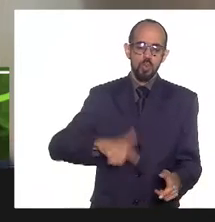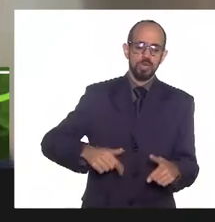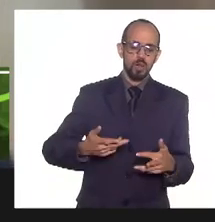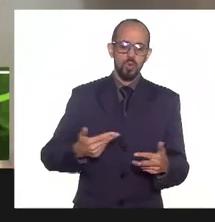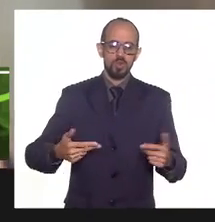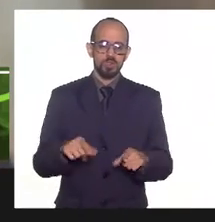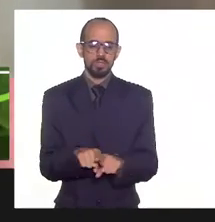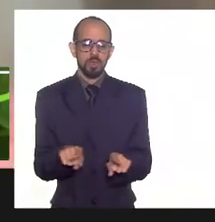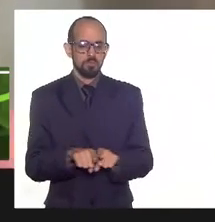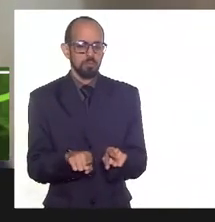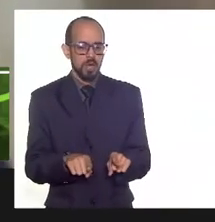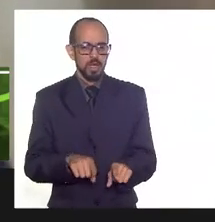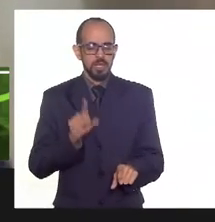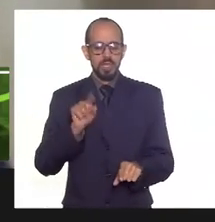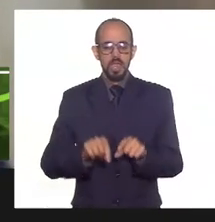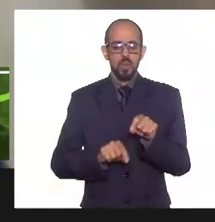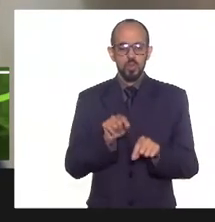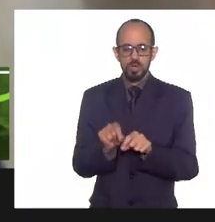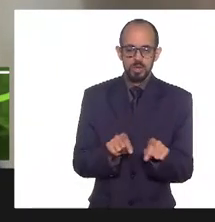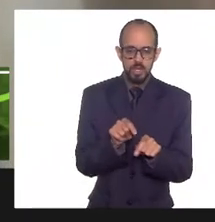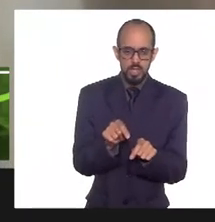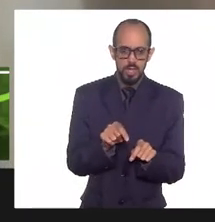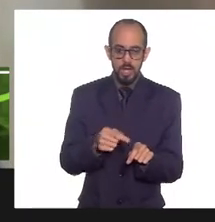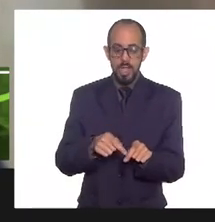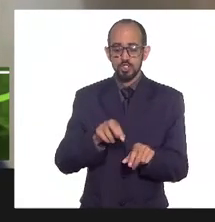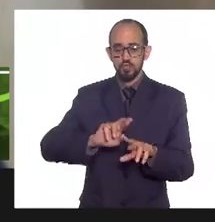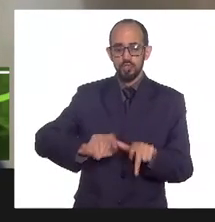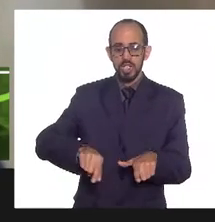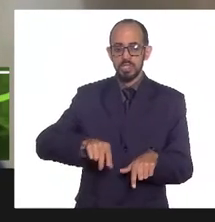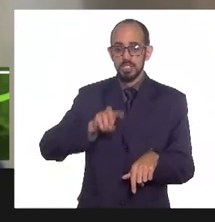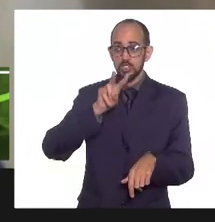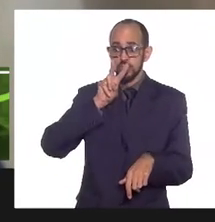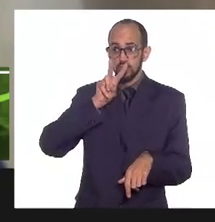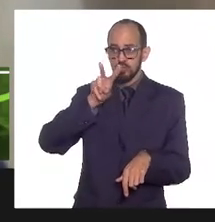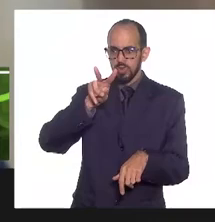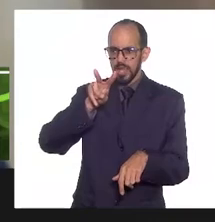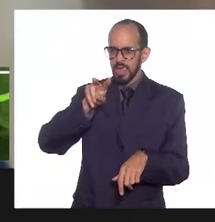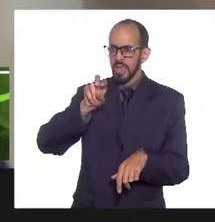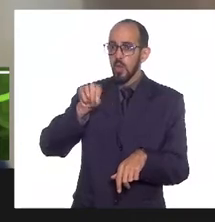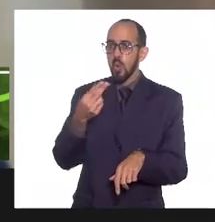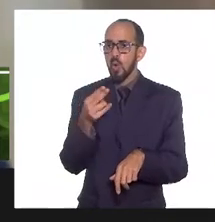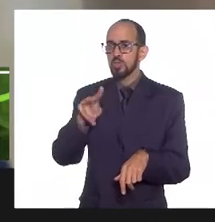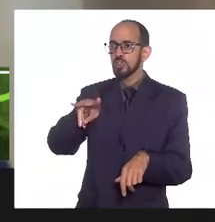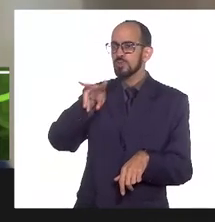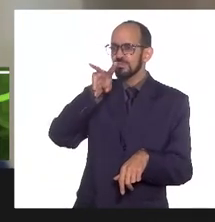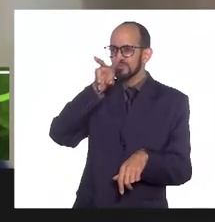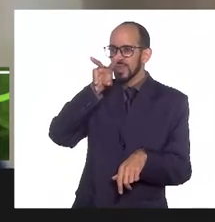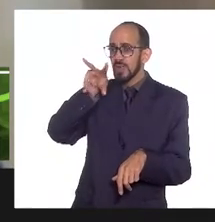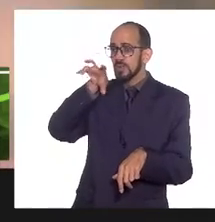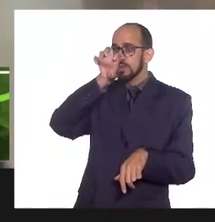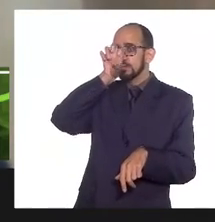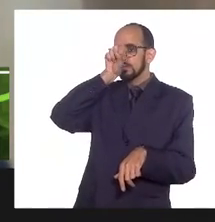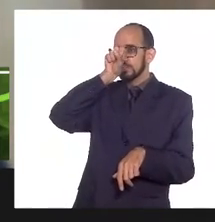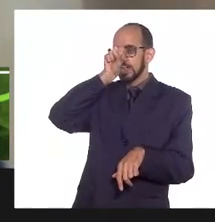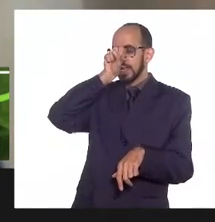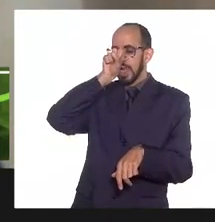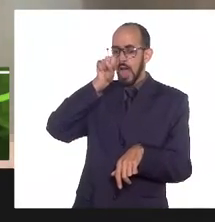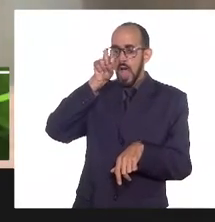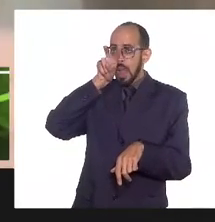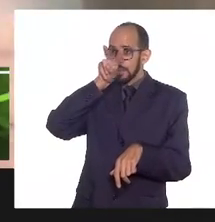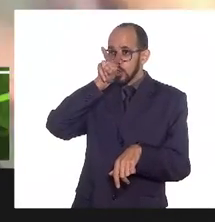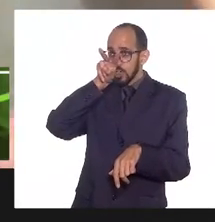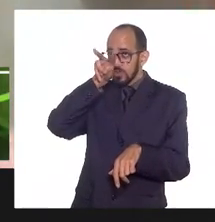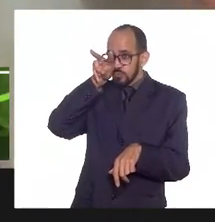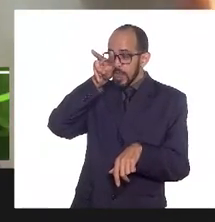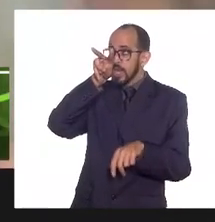vejo muito que a diferença entre ver e enxergar eu acho que essa é a nossa grande diferença quem vê olha